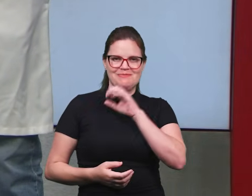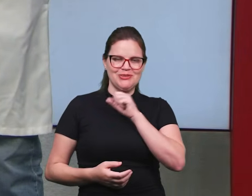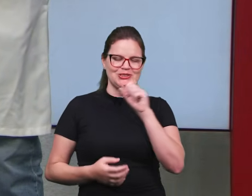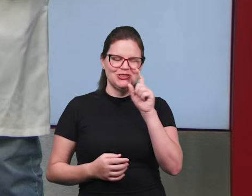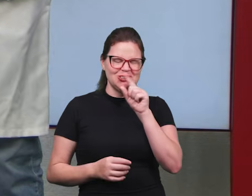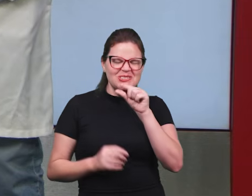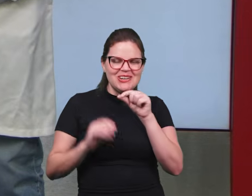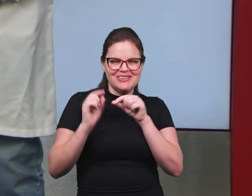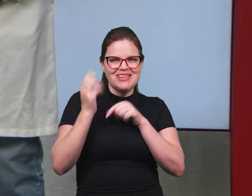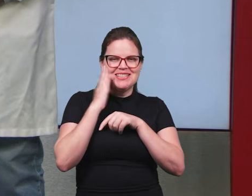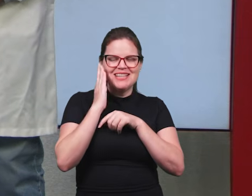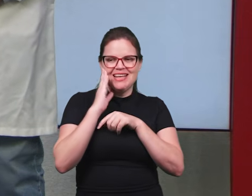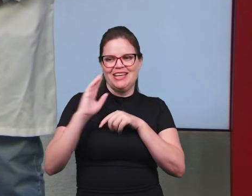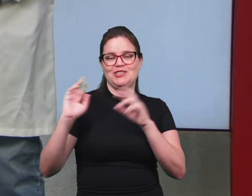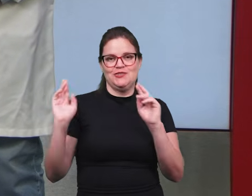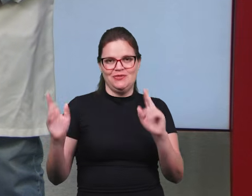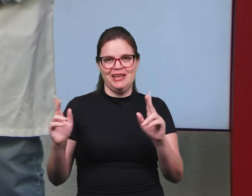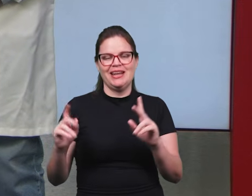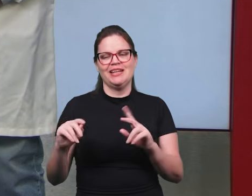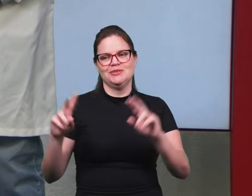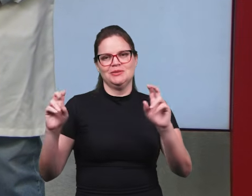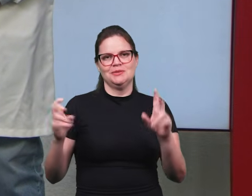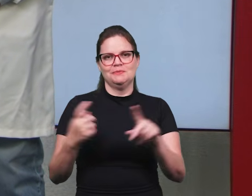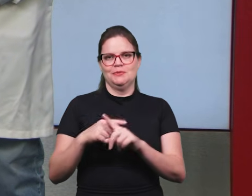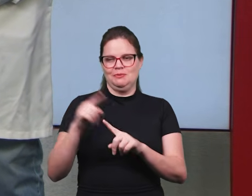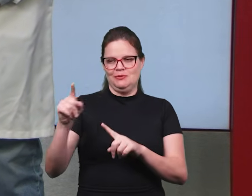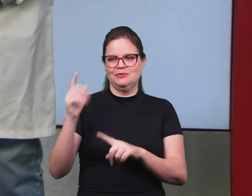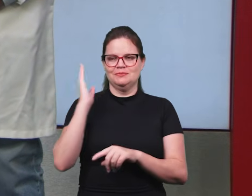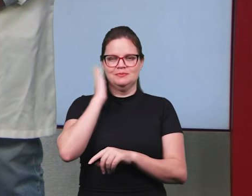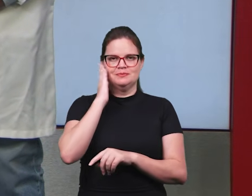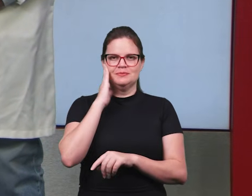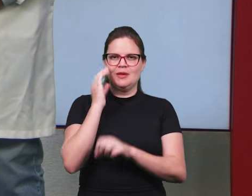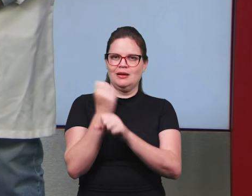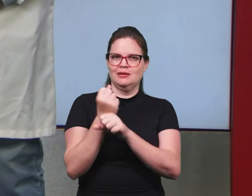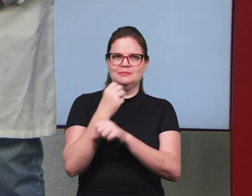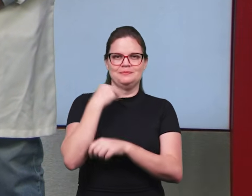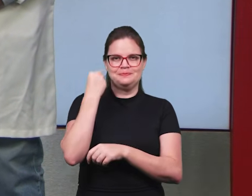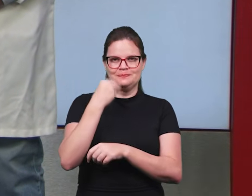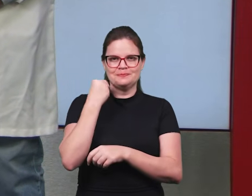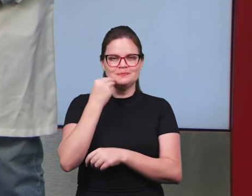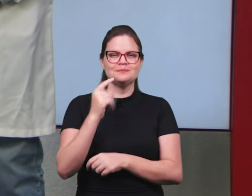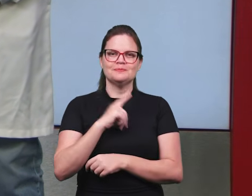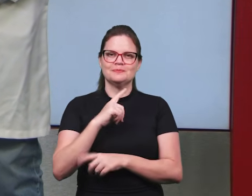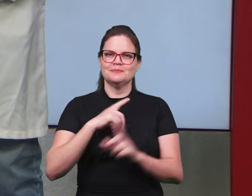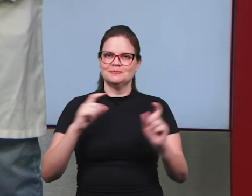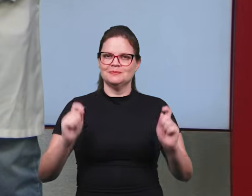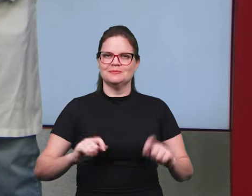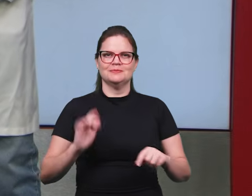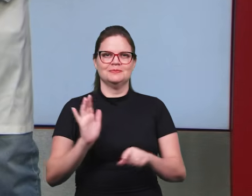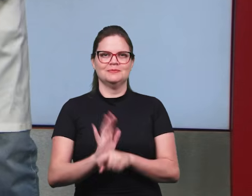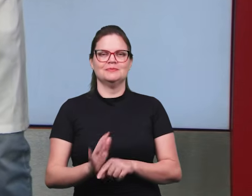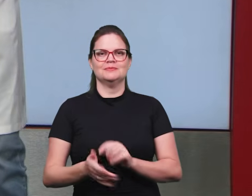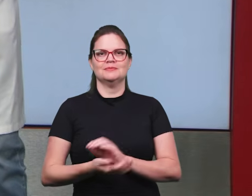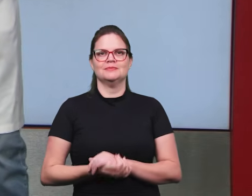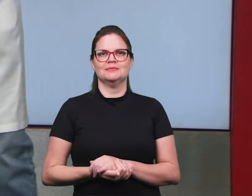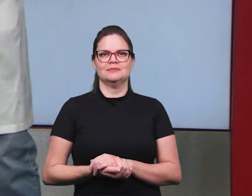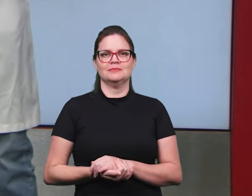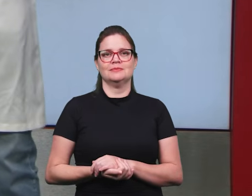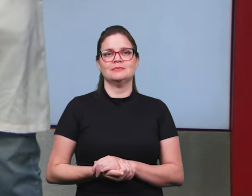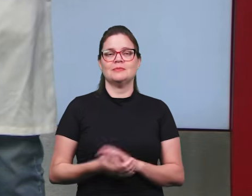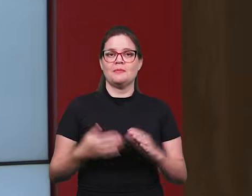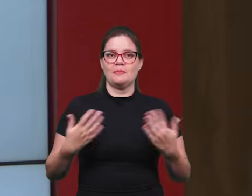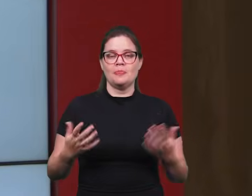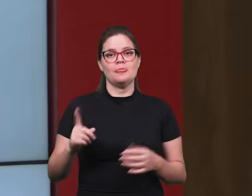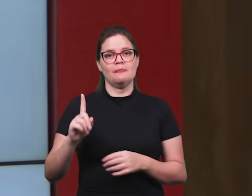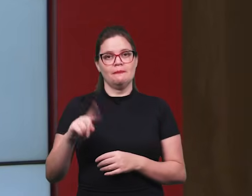do tema, mas eu sei que você tem esse know-how aí de anos aí para fazer, para falar. Então, vamos lá. Isso é